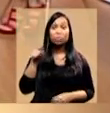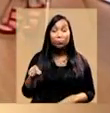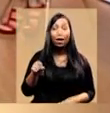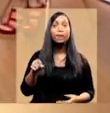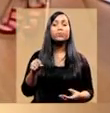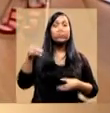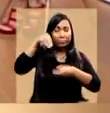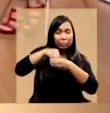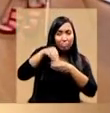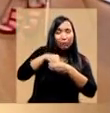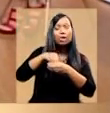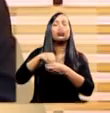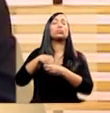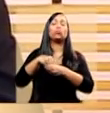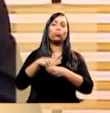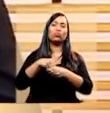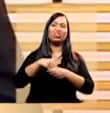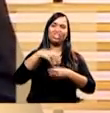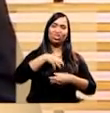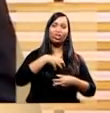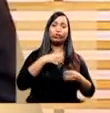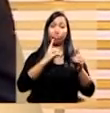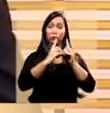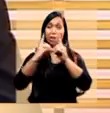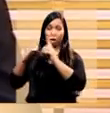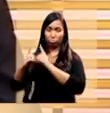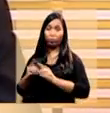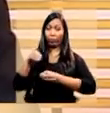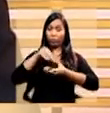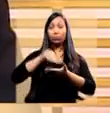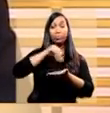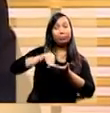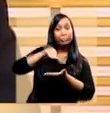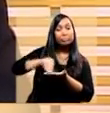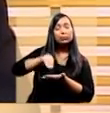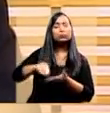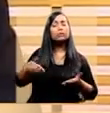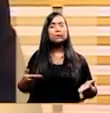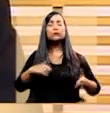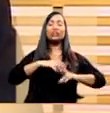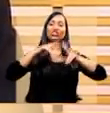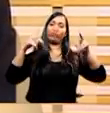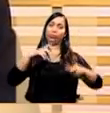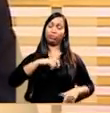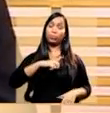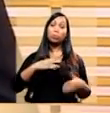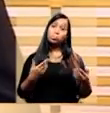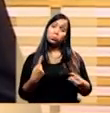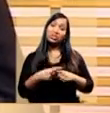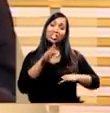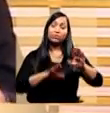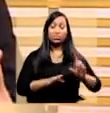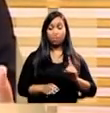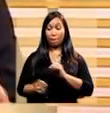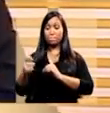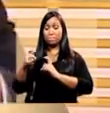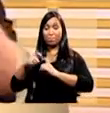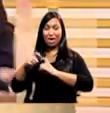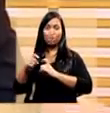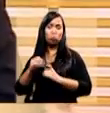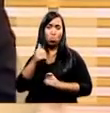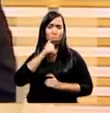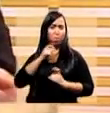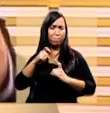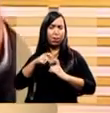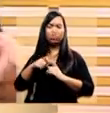mulher dentro desses modos de atendimento público faz toda a diferença também. Por exemplo, às vezes ela chega num médico, ou